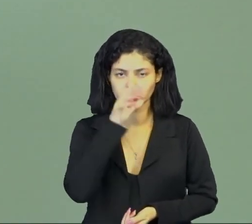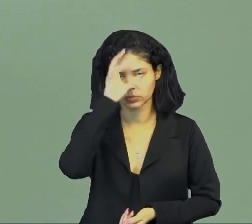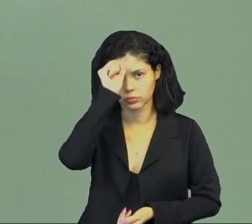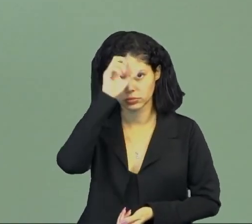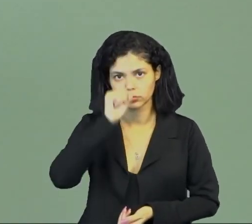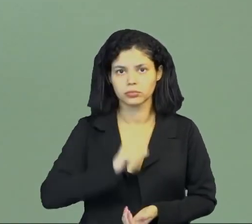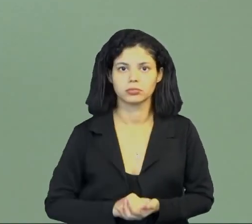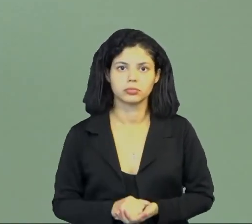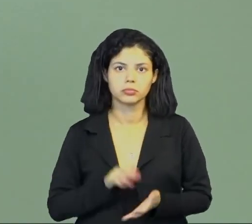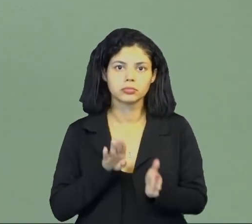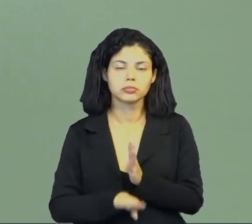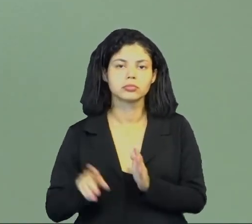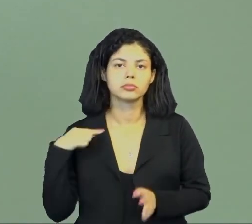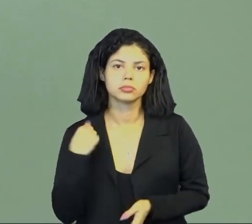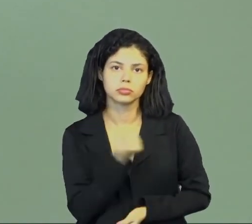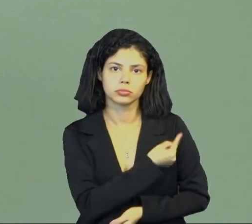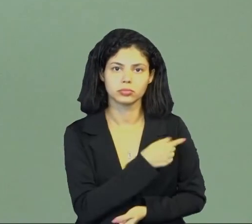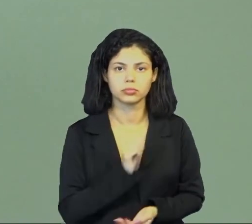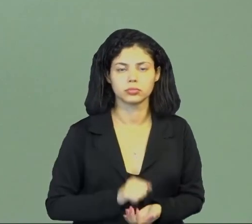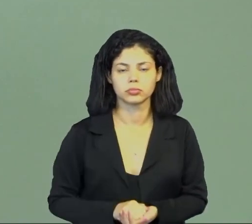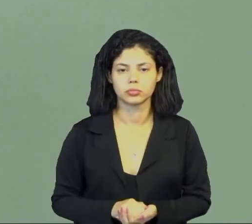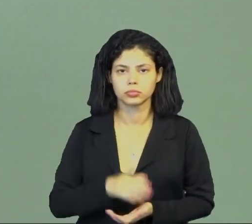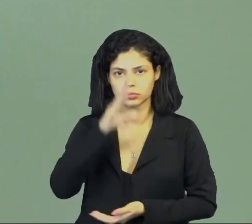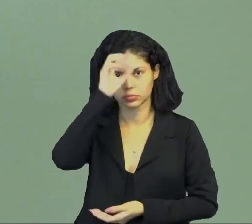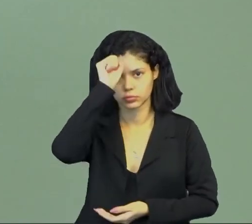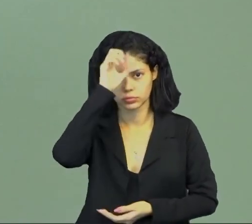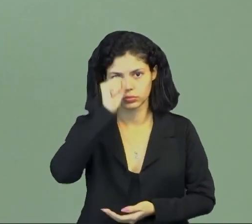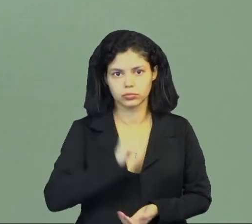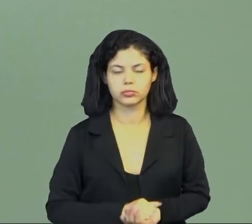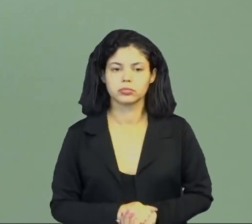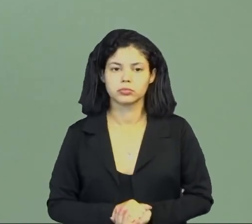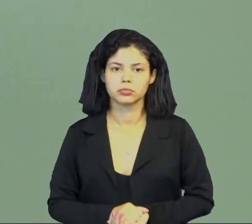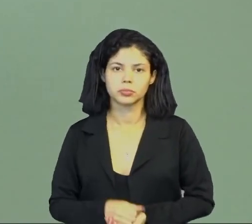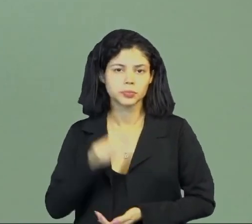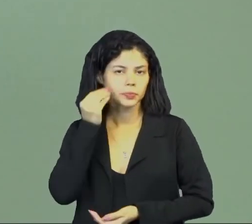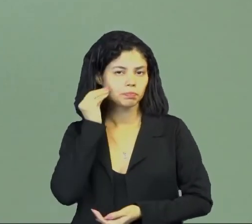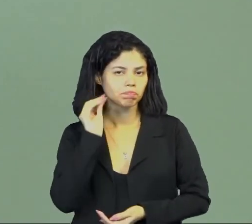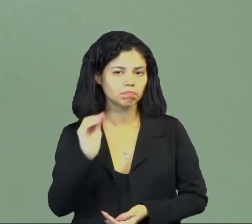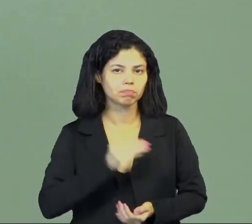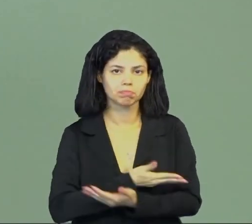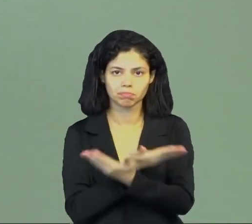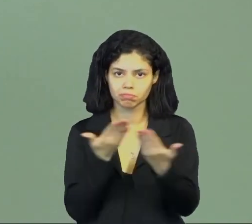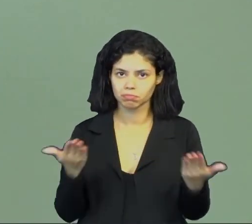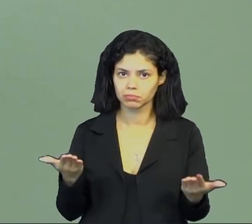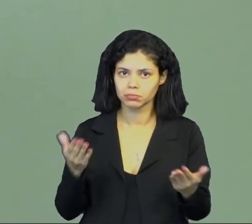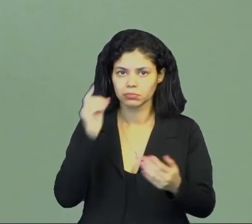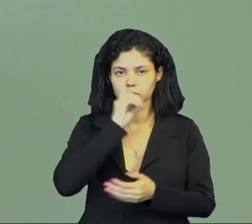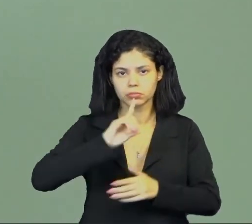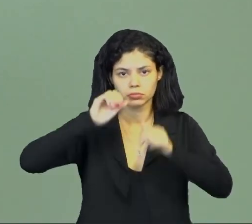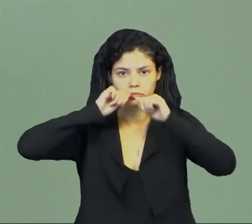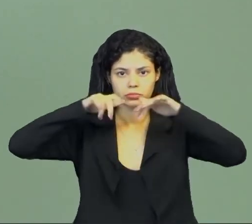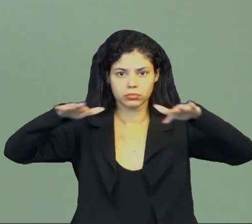que não é tirada de nós é o nosso conhecimento. Um beijo para todos,